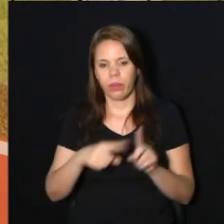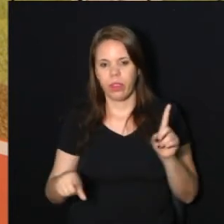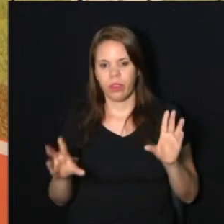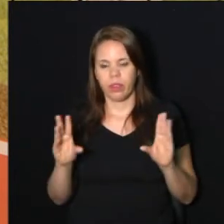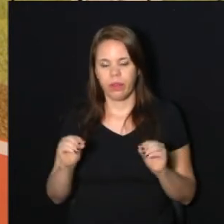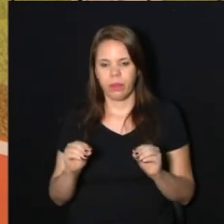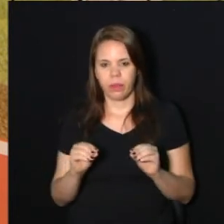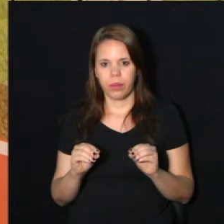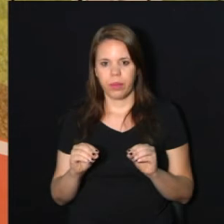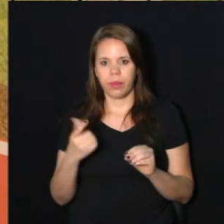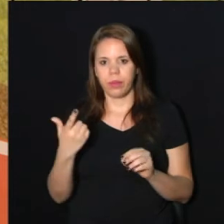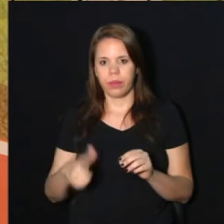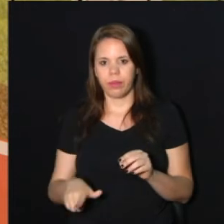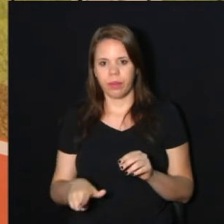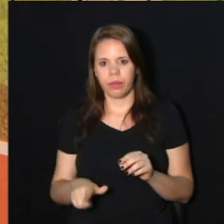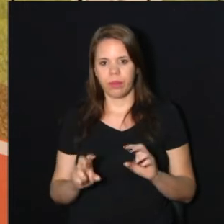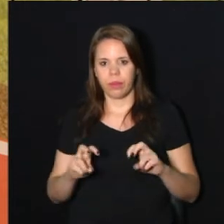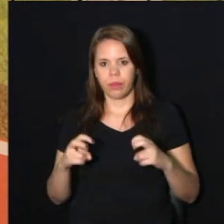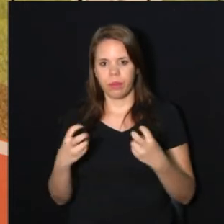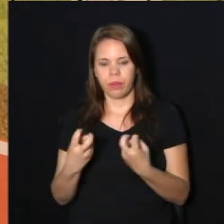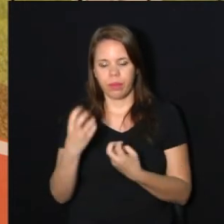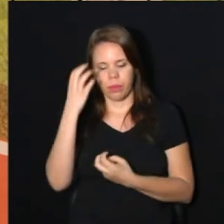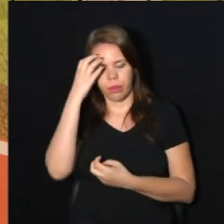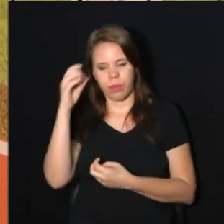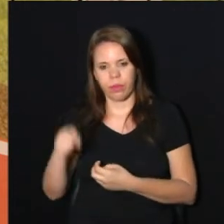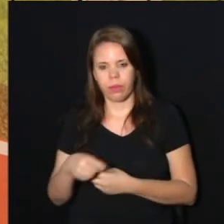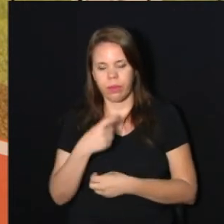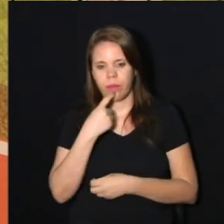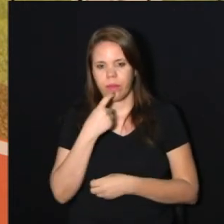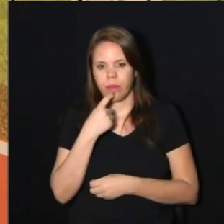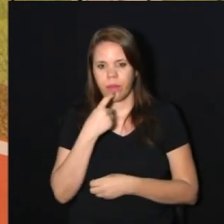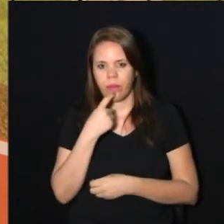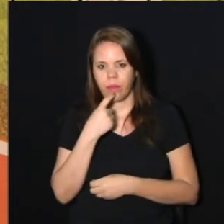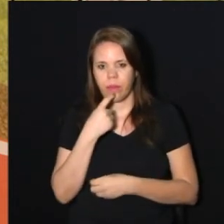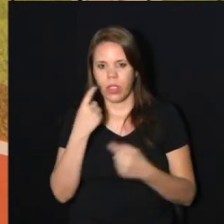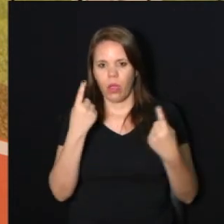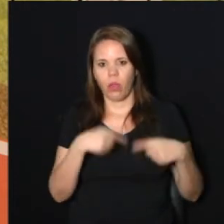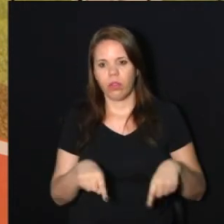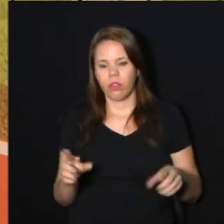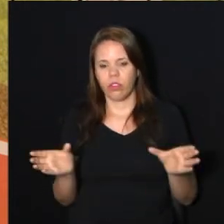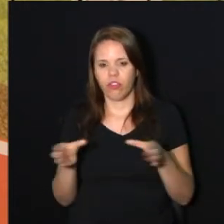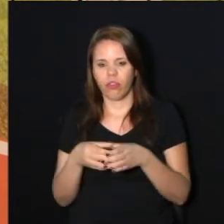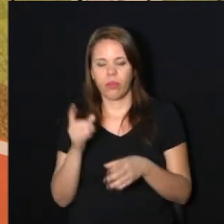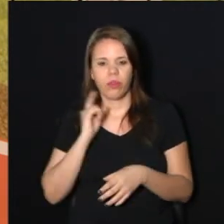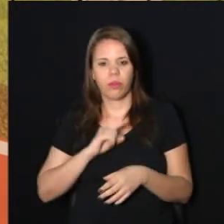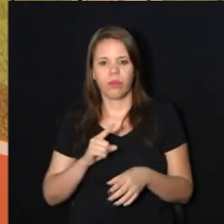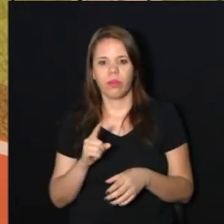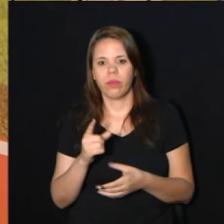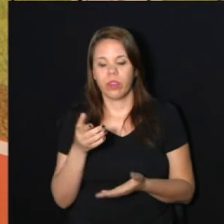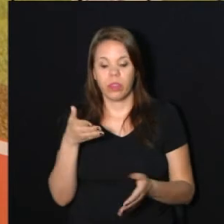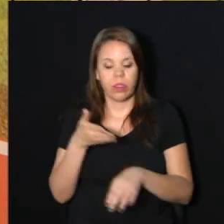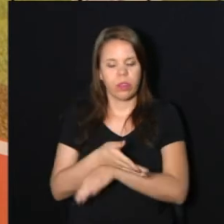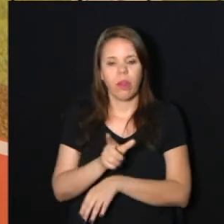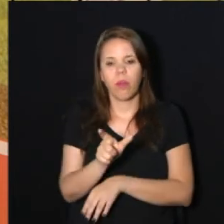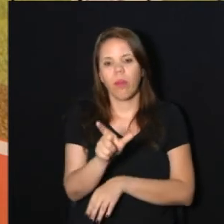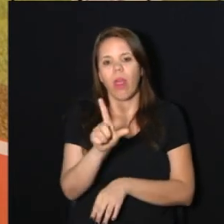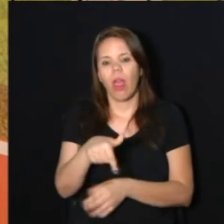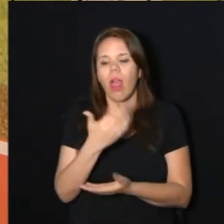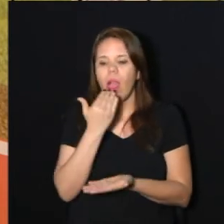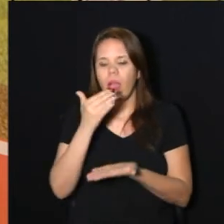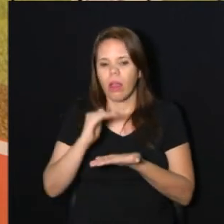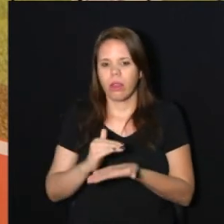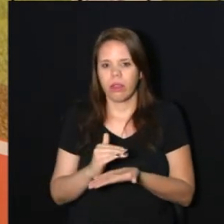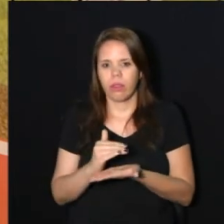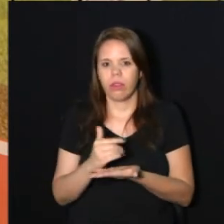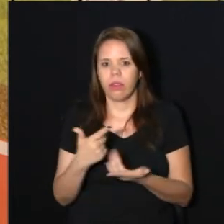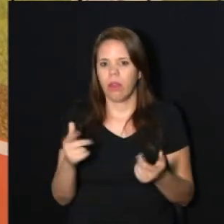noite, novamente no ginásio do Taquaral aqui em Campinas, contra a equipe de Minas. Ingressos, 1 quilo de alimento não